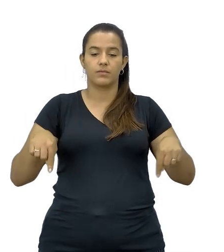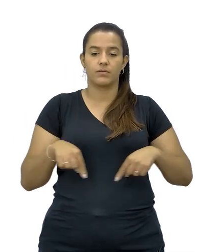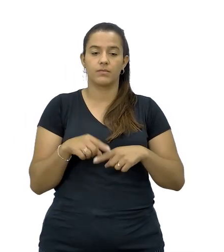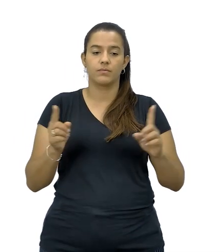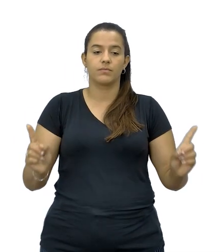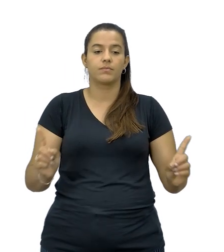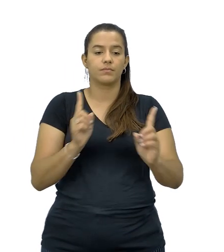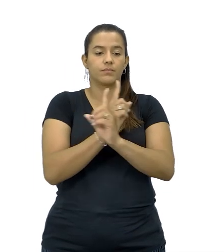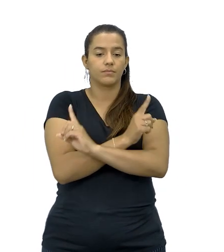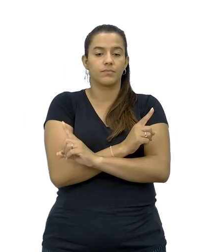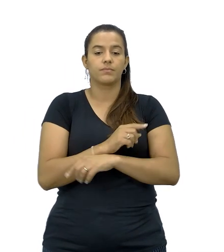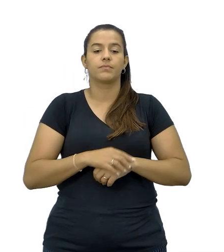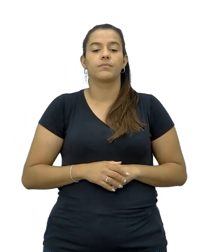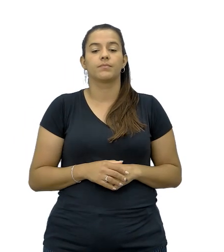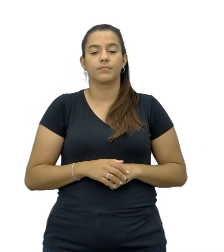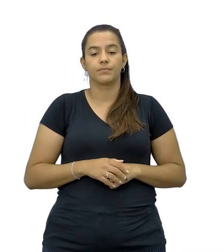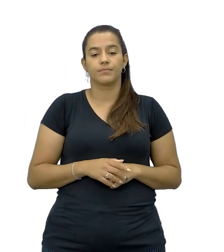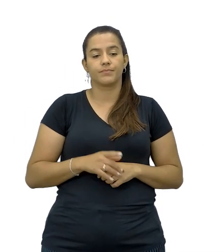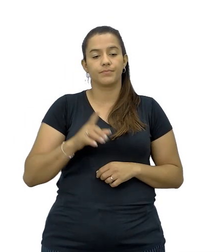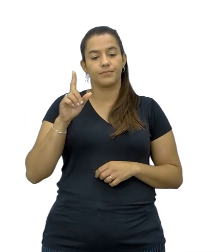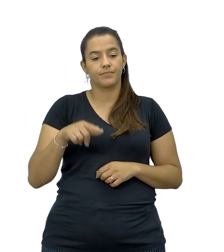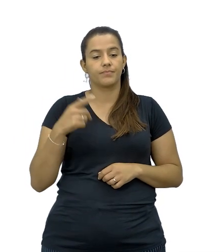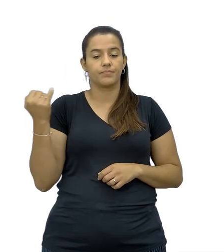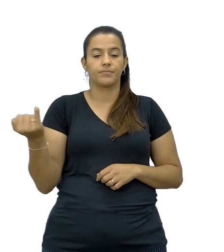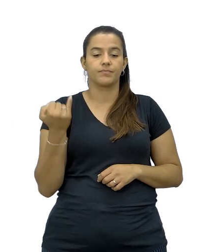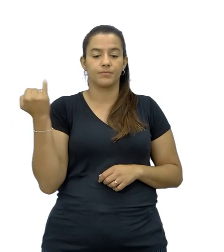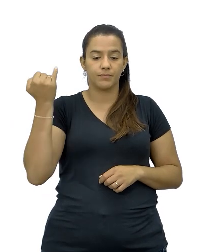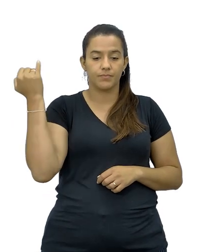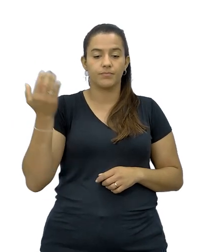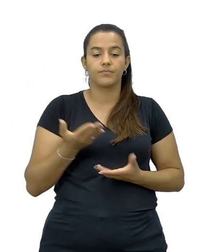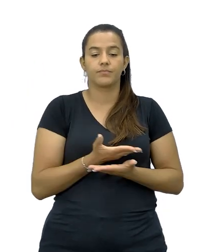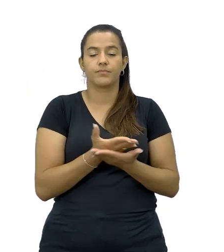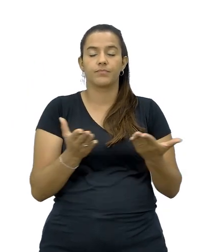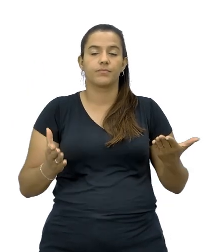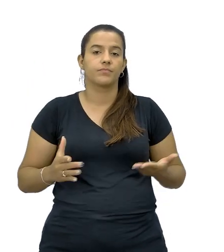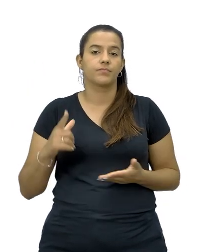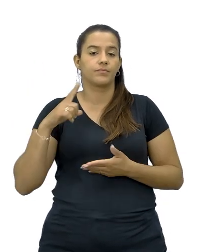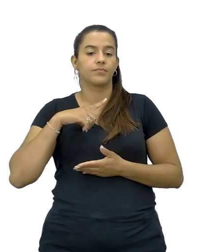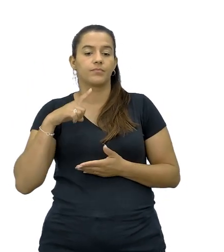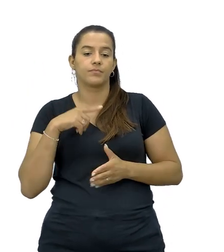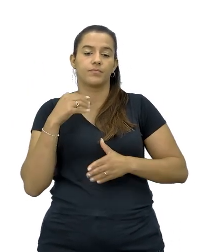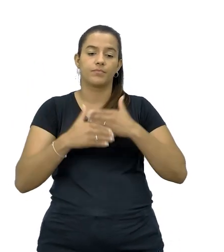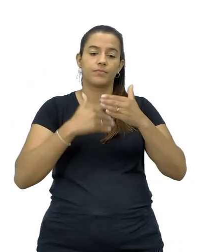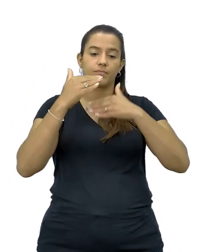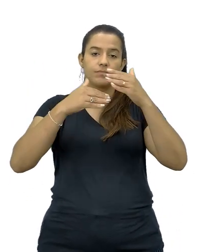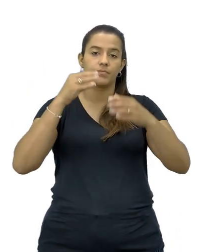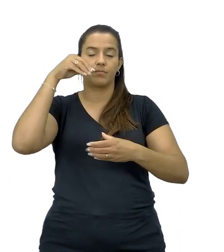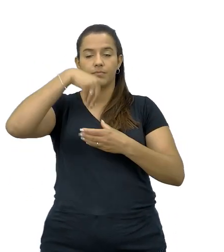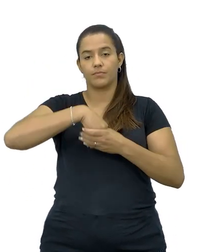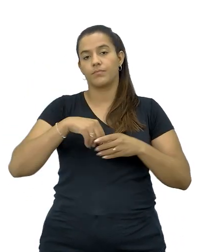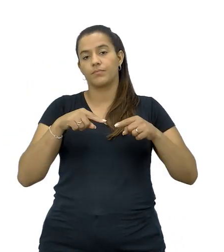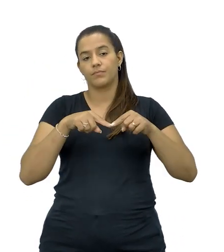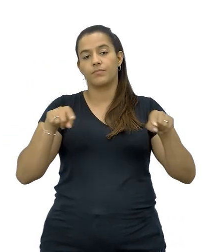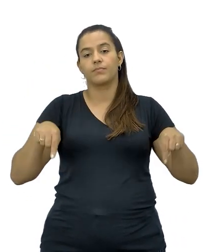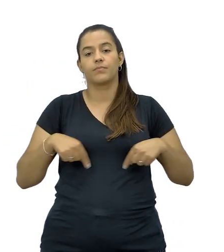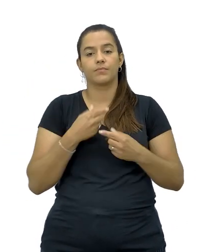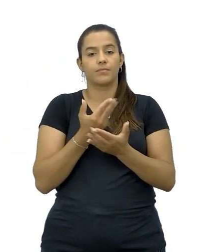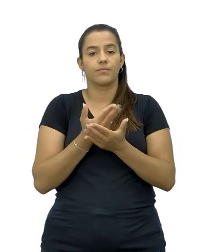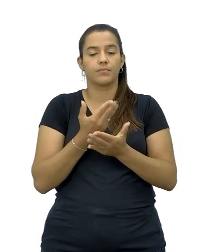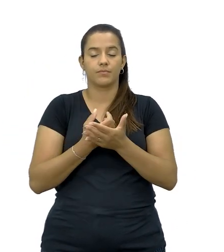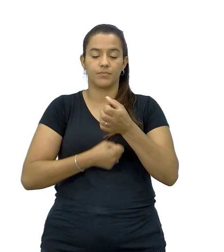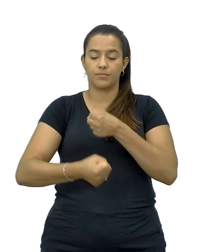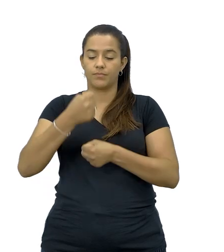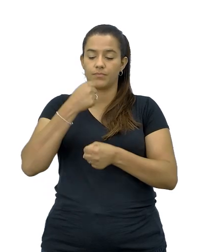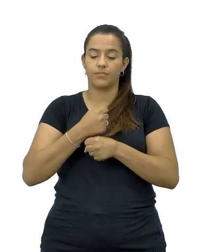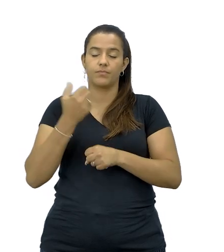são momentos muito importantes para que vocês possam desenvolver em sala de aula. O ano passado